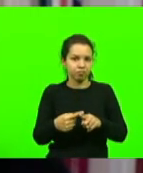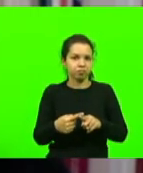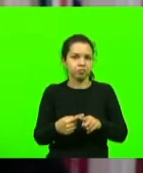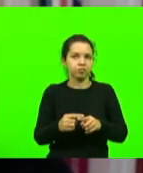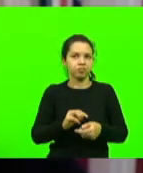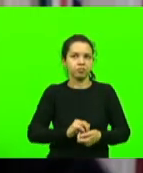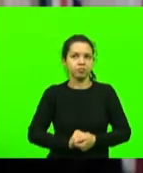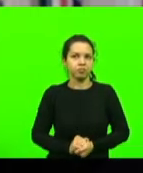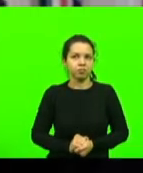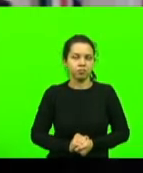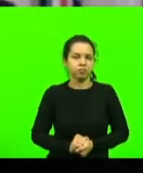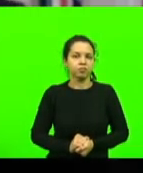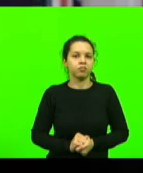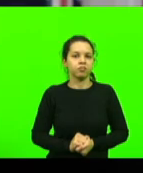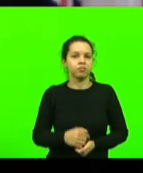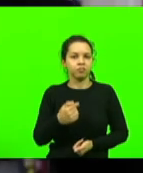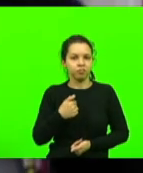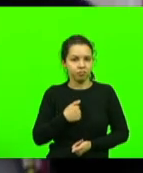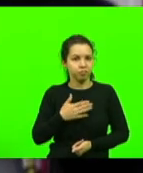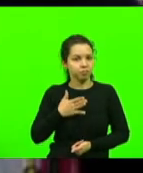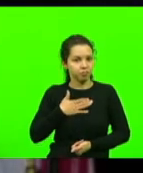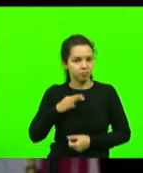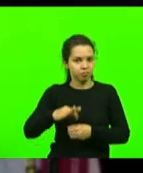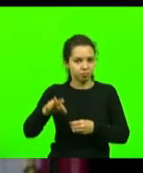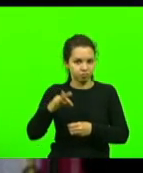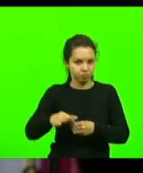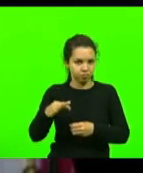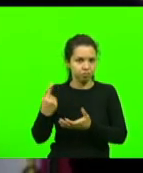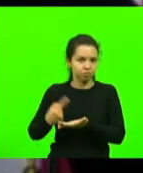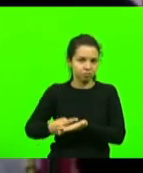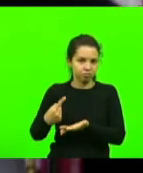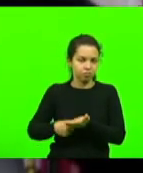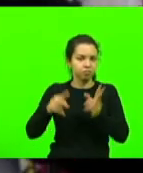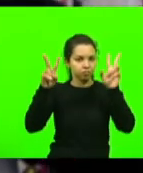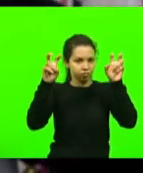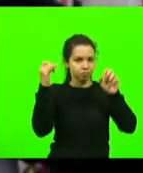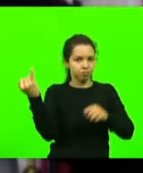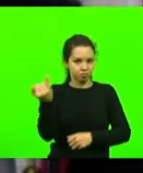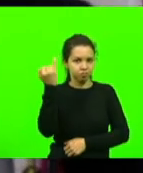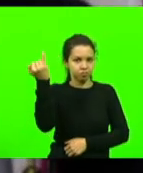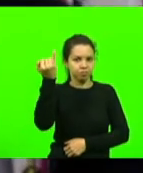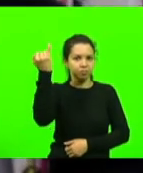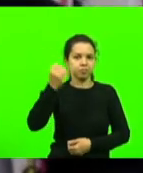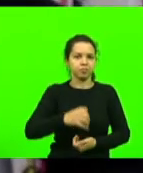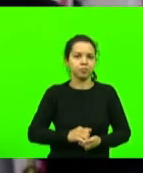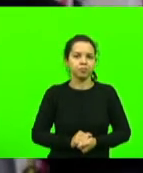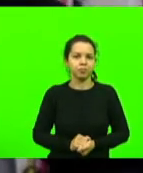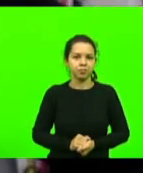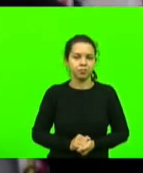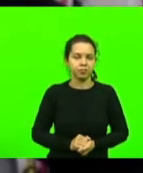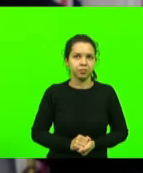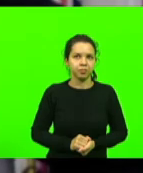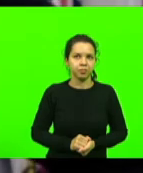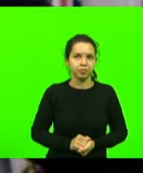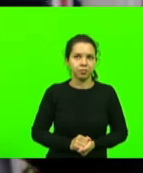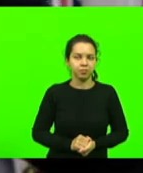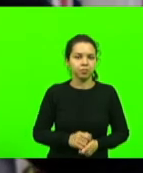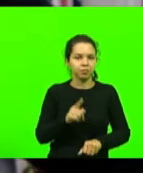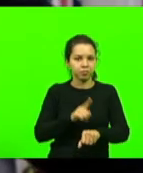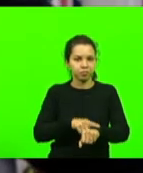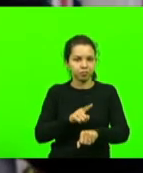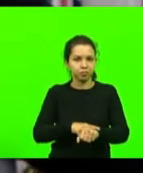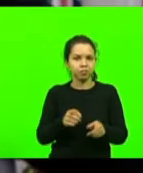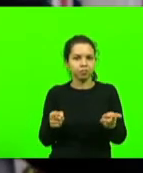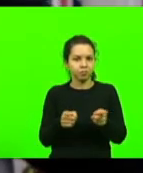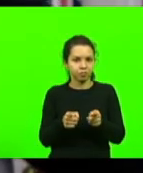conselho de representantes da minha entidade sobre o tema extremamente importante é então no tempo que me foi